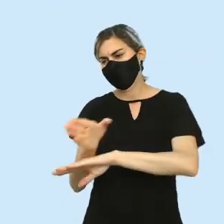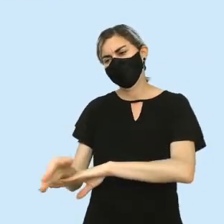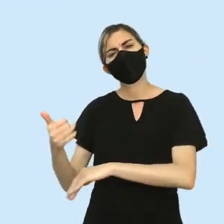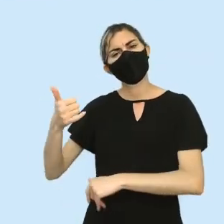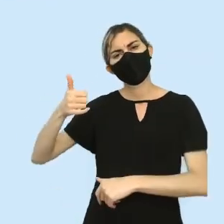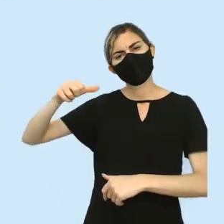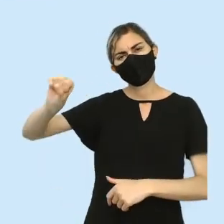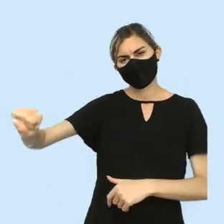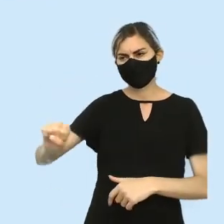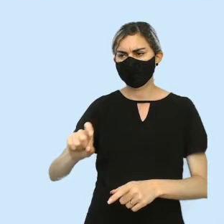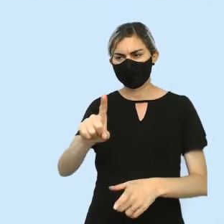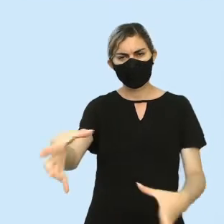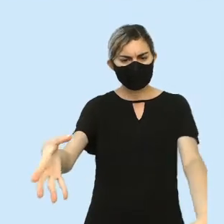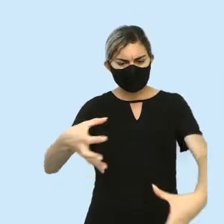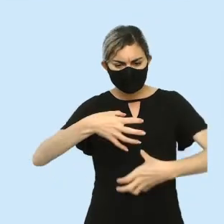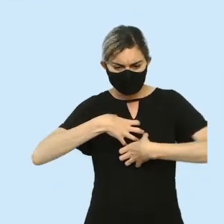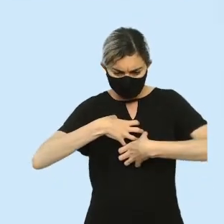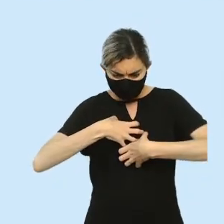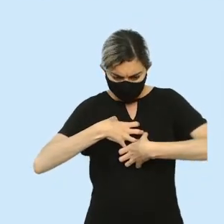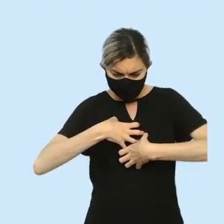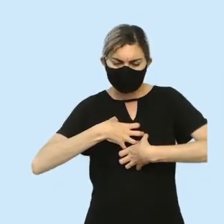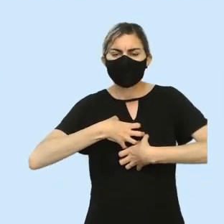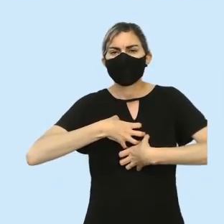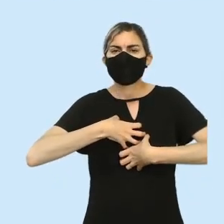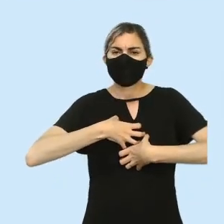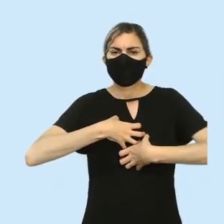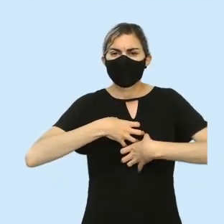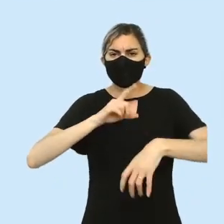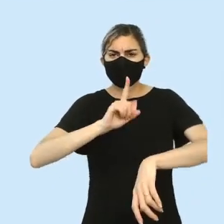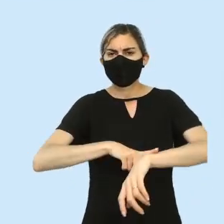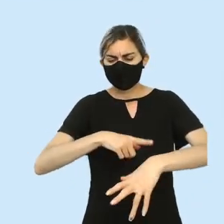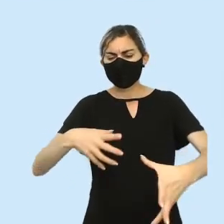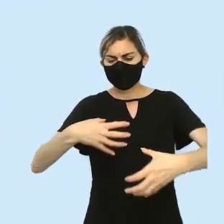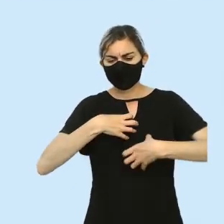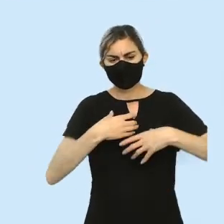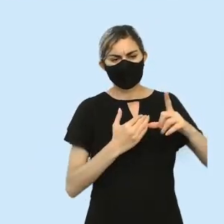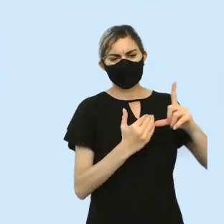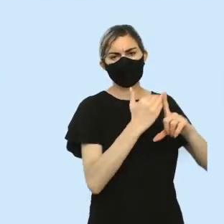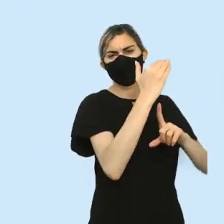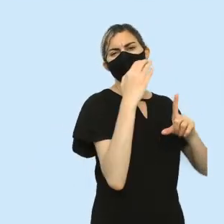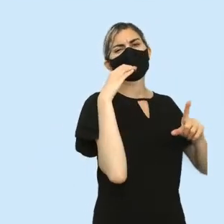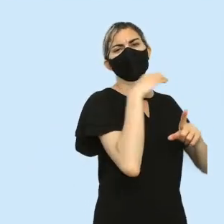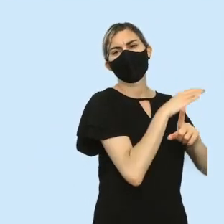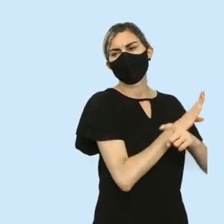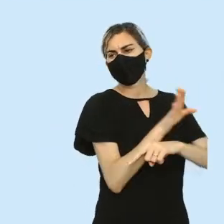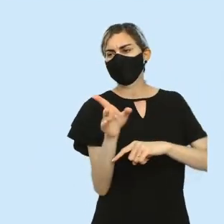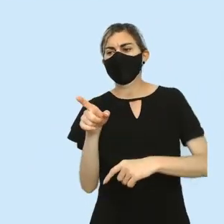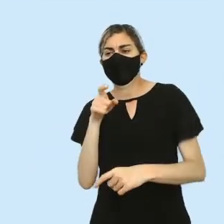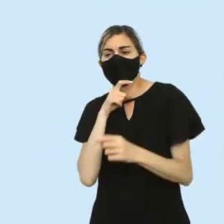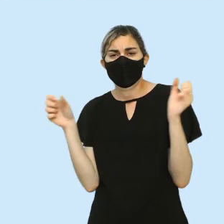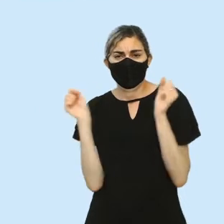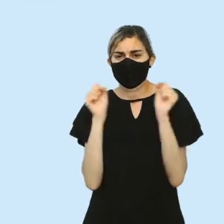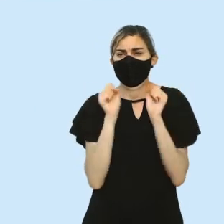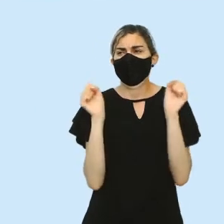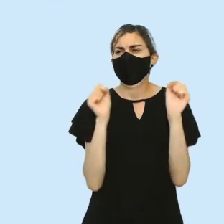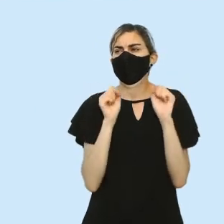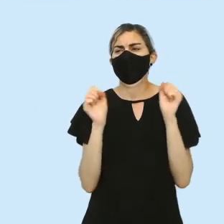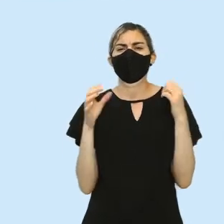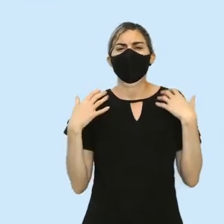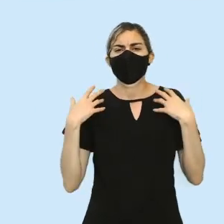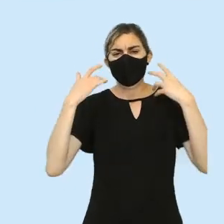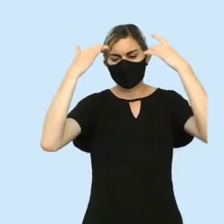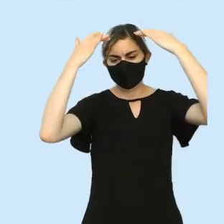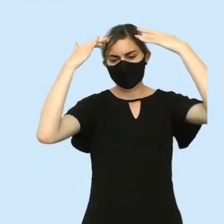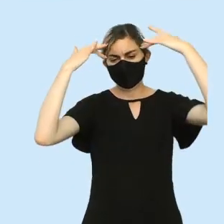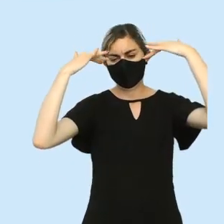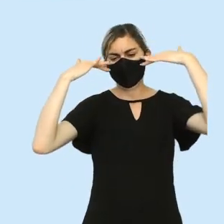18 graus. Primeiro tu vai sentir choque térmico, porque tu estava numa temperatura e o banco está na outra. Daqui a pouco tu começa a